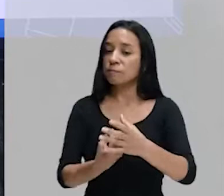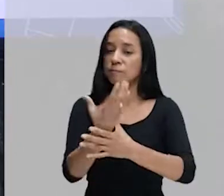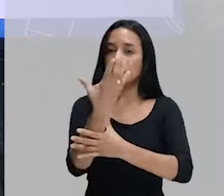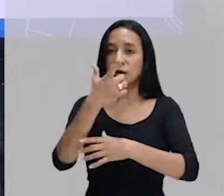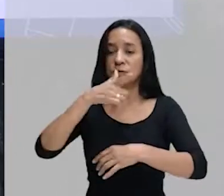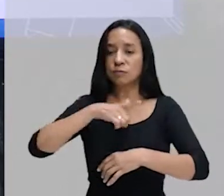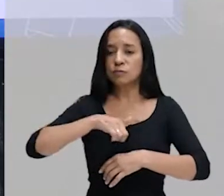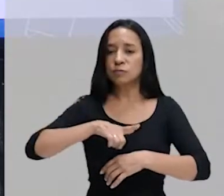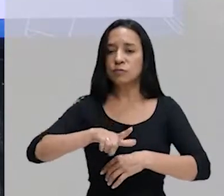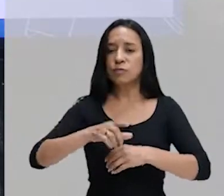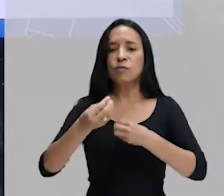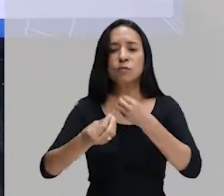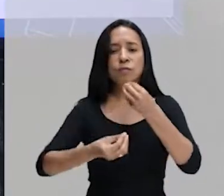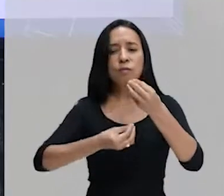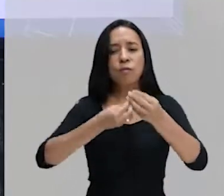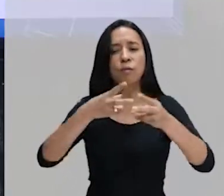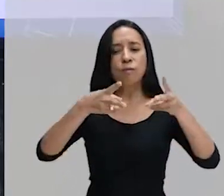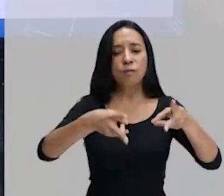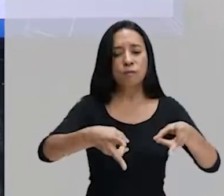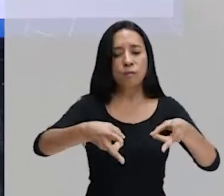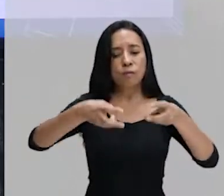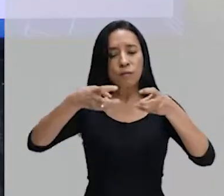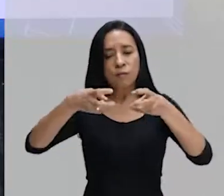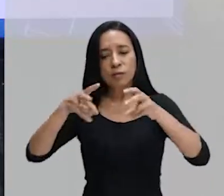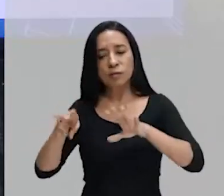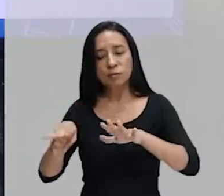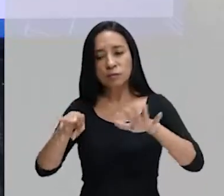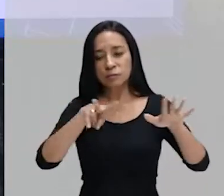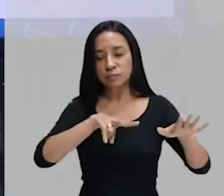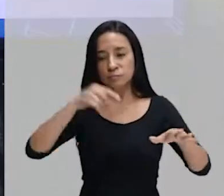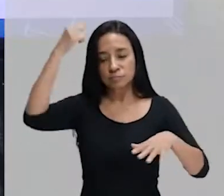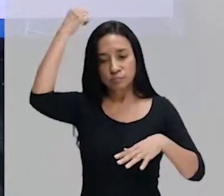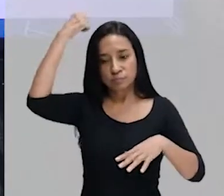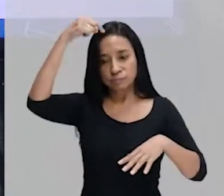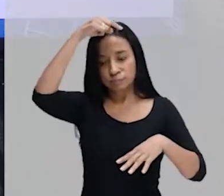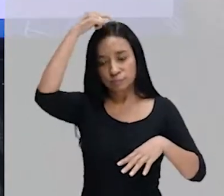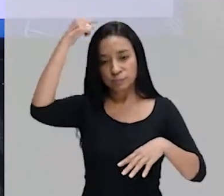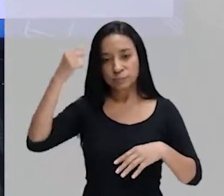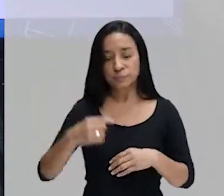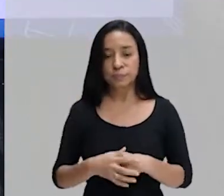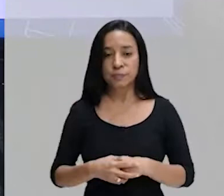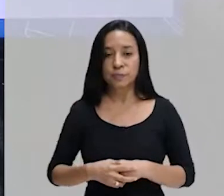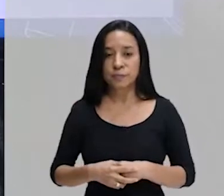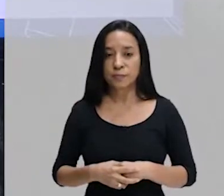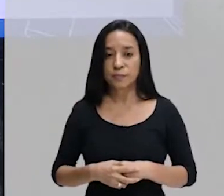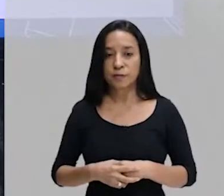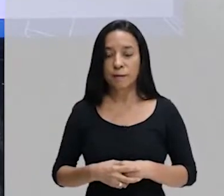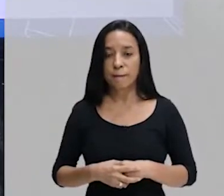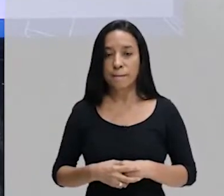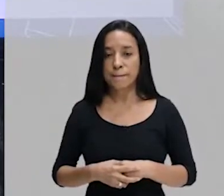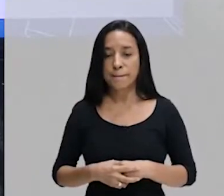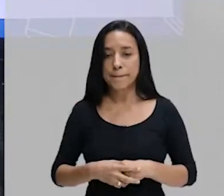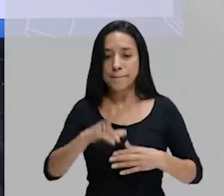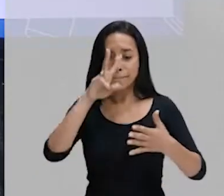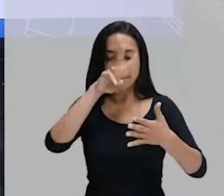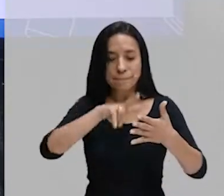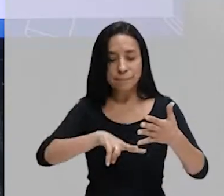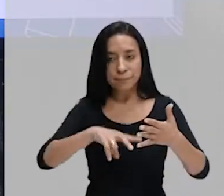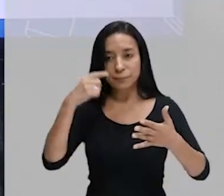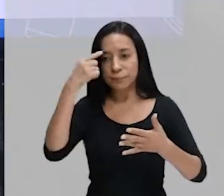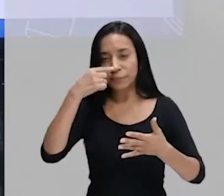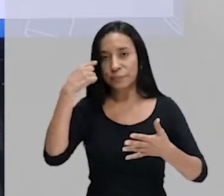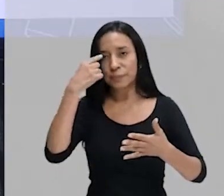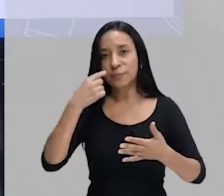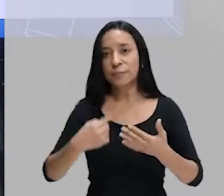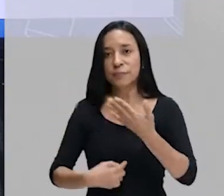uma nova forma de conceber a Semana Santa no mundo. La Semana Santa, ritual